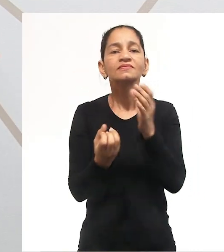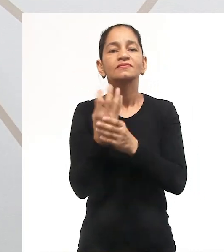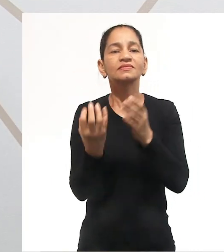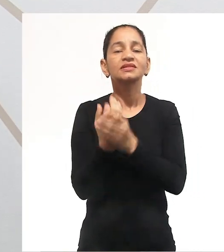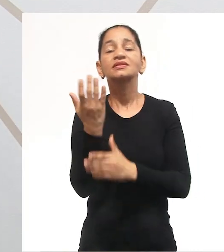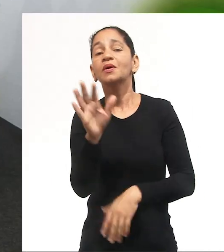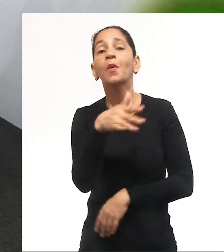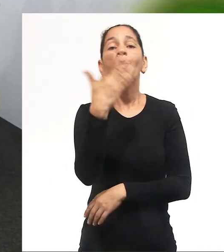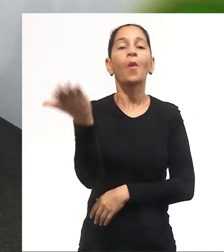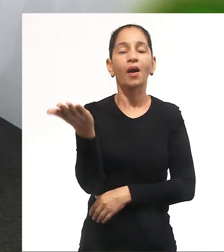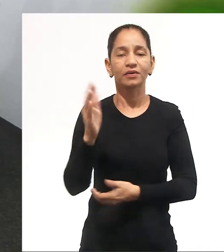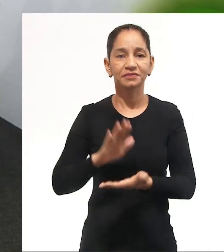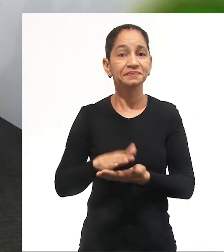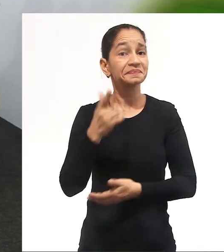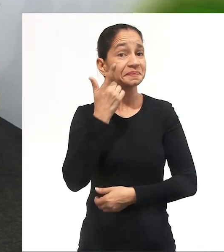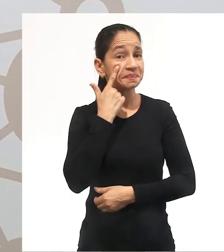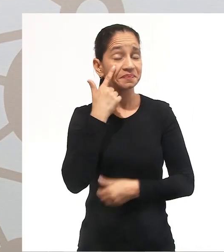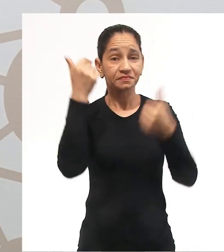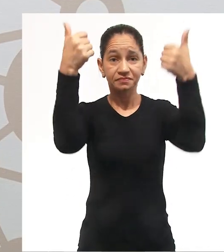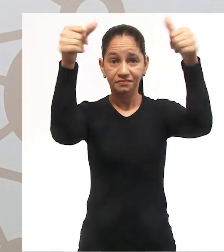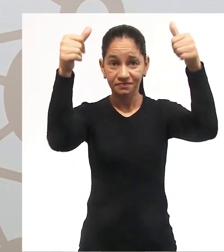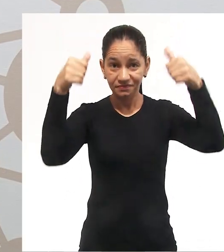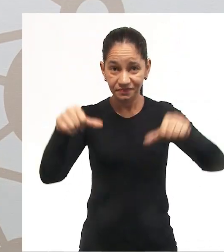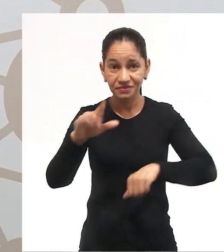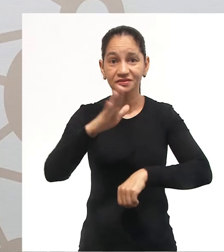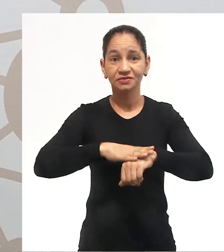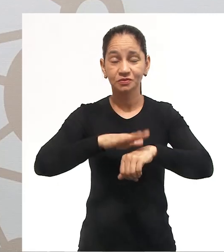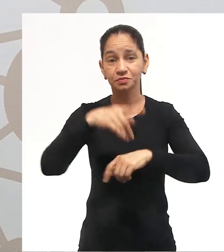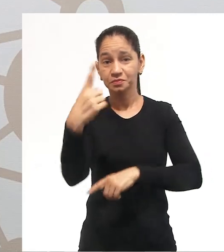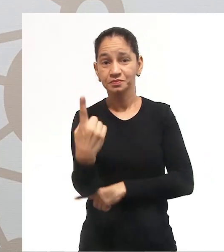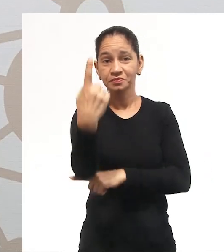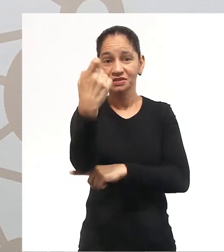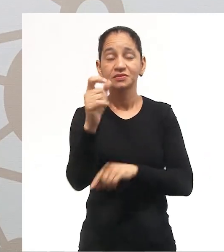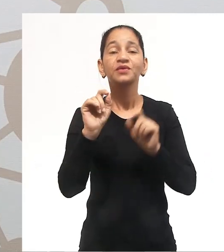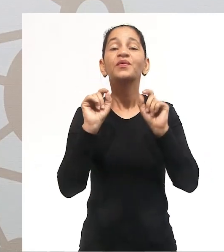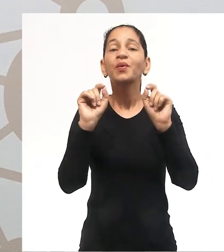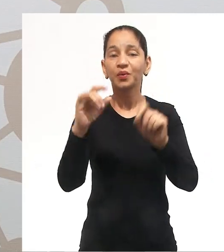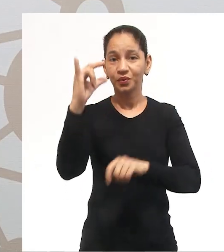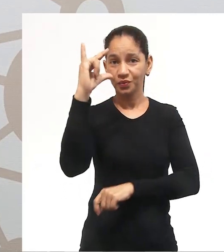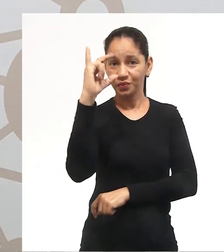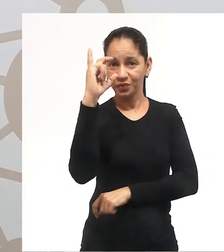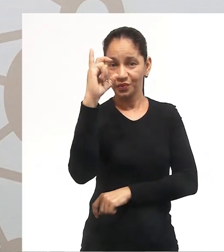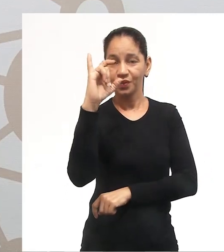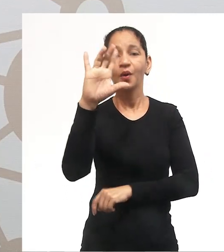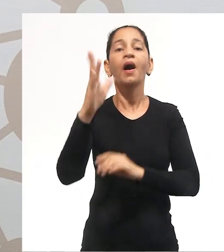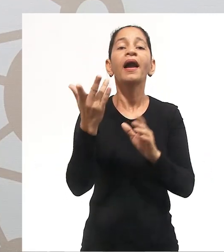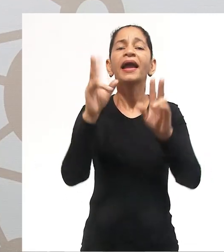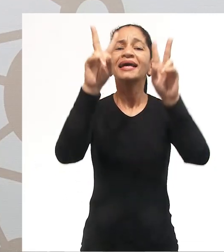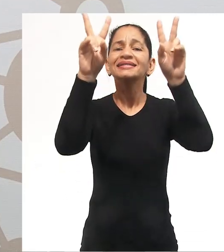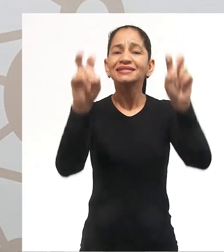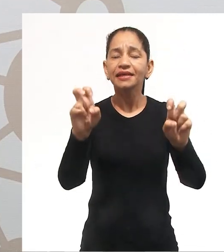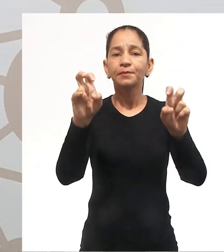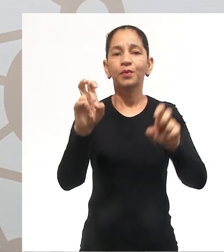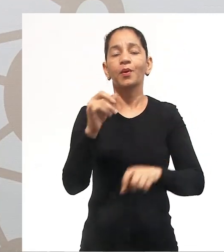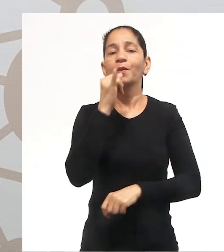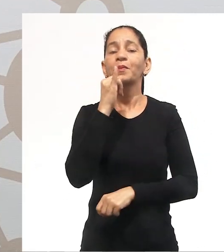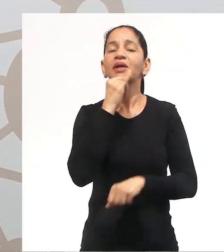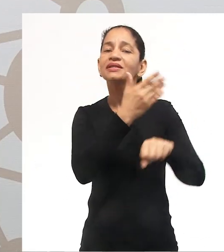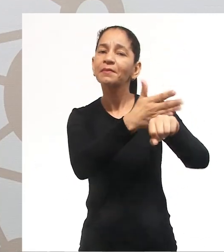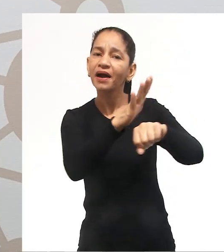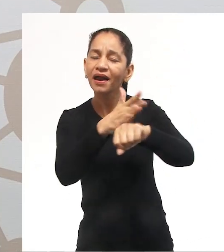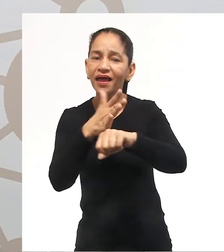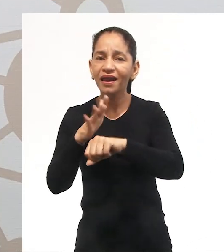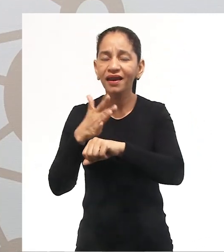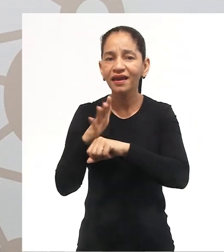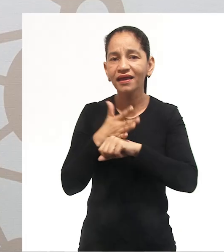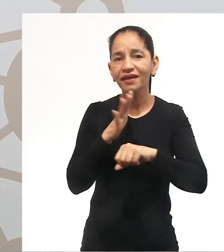que vocês criaram? Então, o nosso post sobre práticas integradoras era sobre falar sobre as experiências